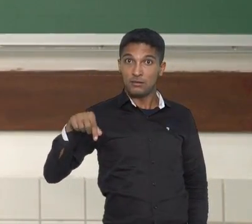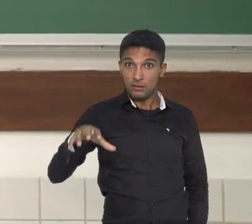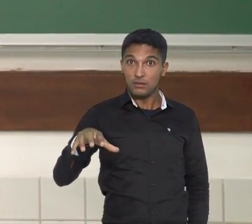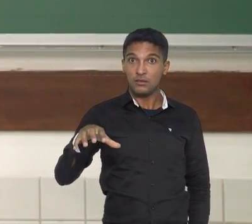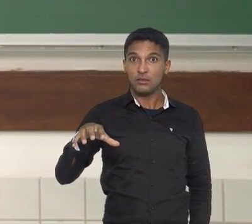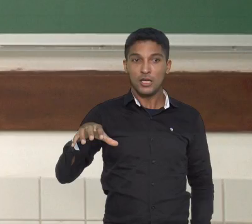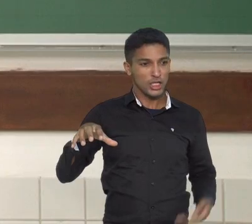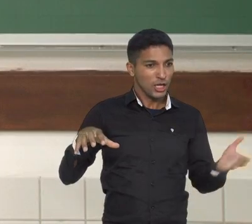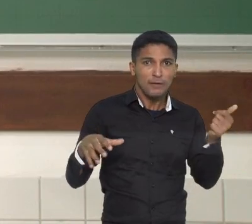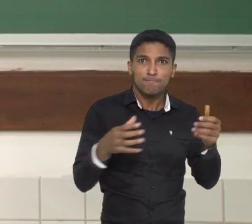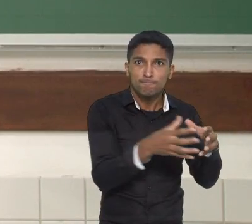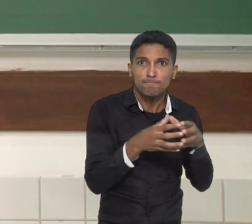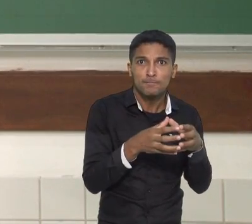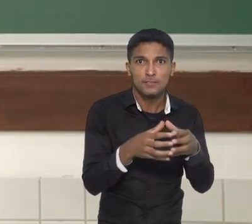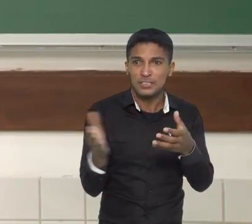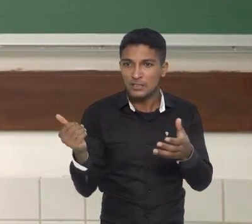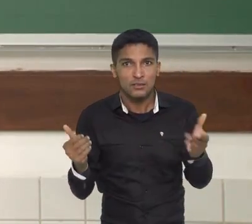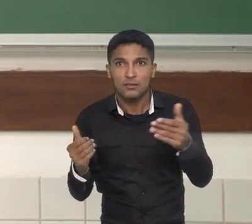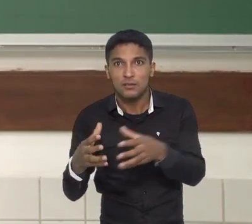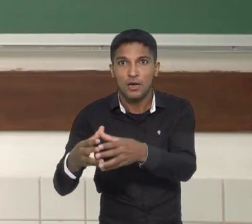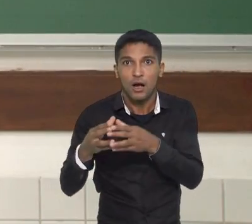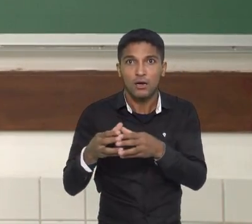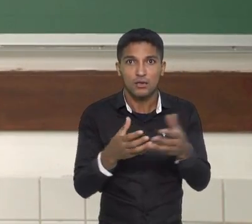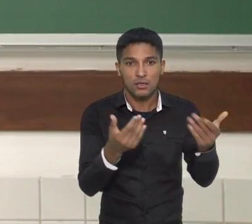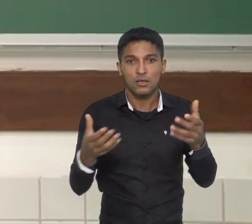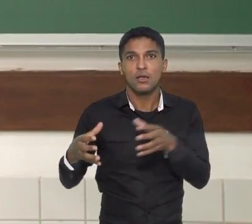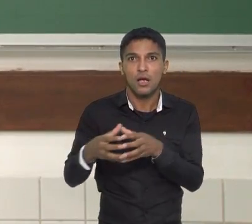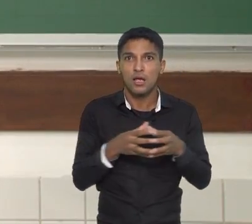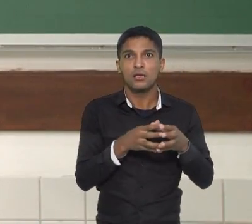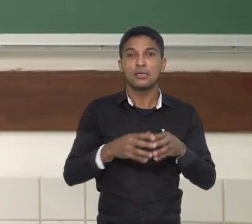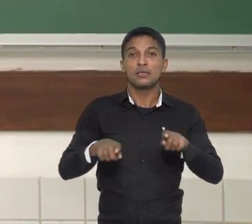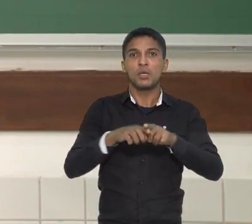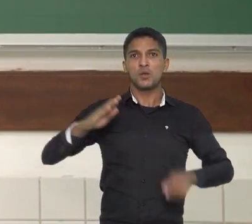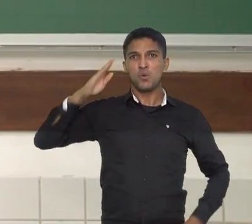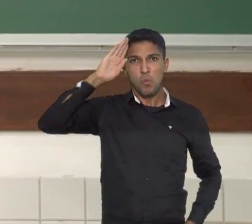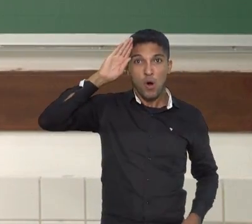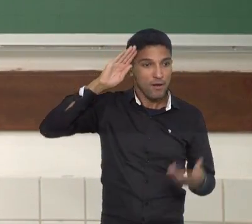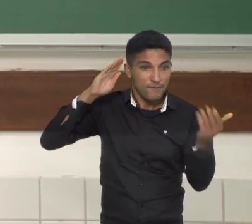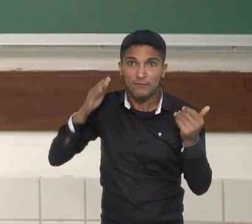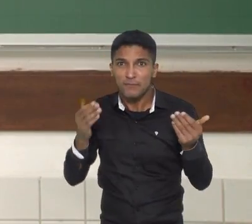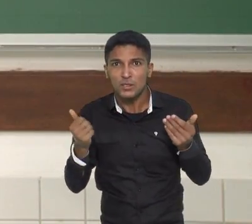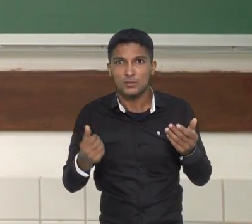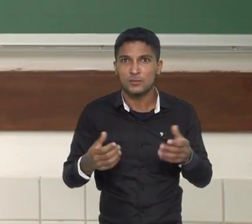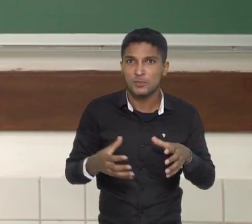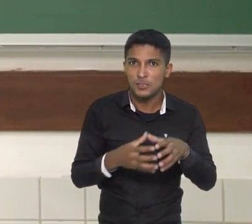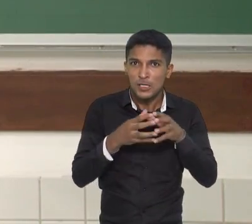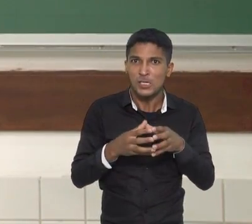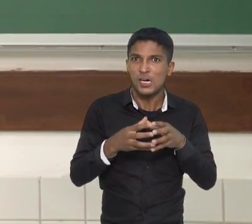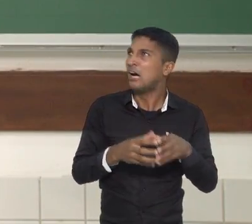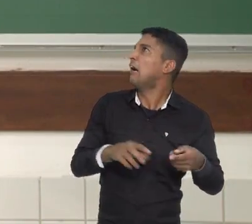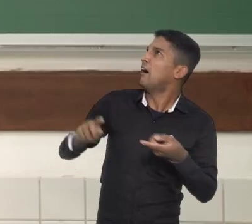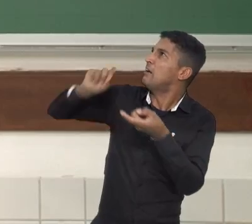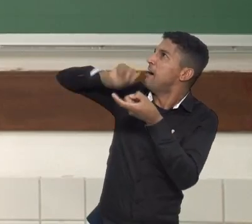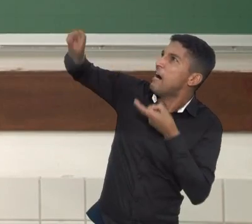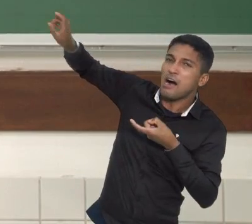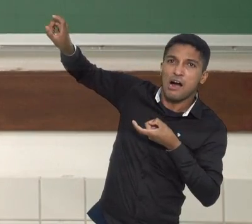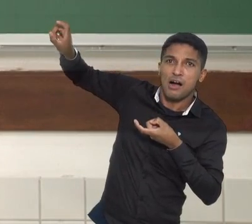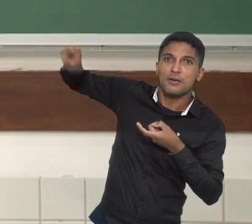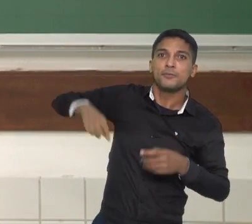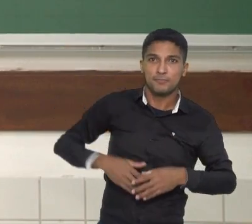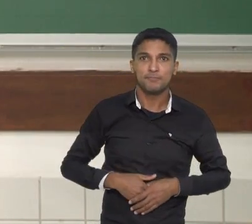ofício militar, a valorização do soldado, tá? Aquele responsável por manter a